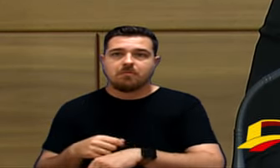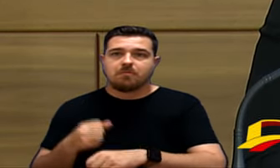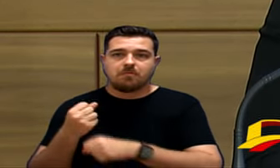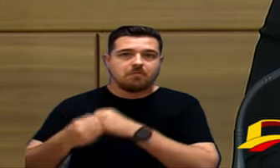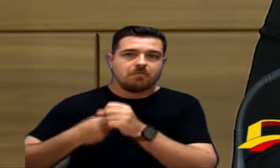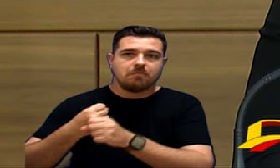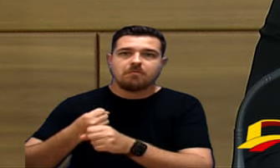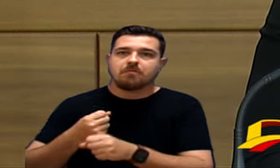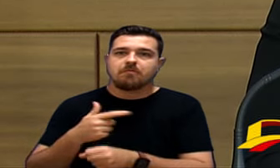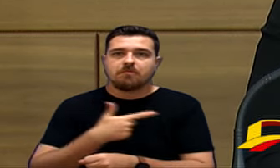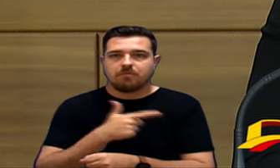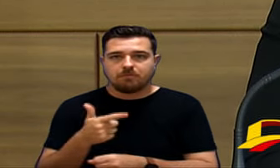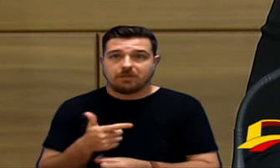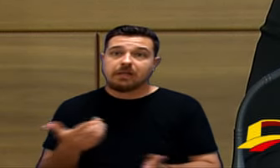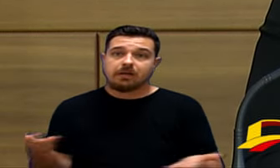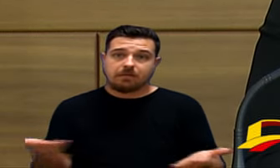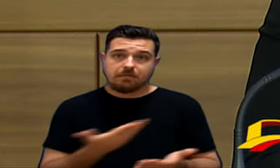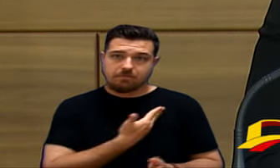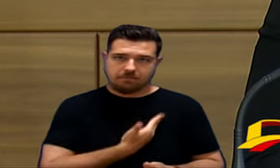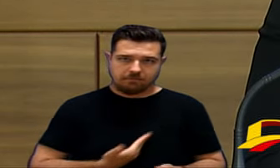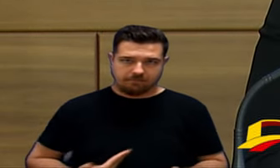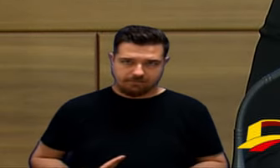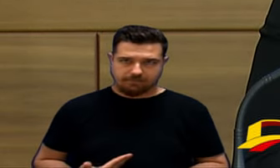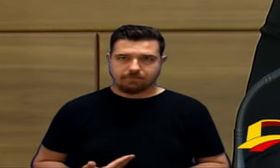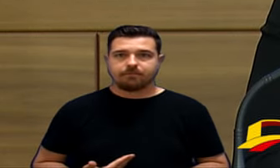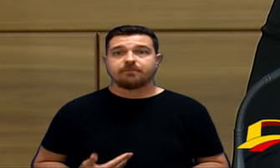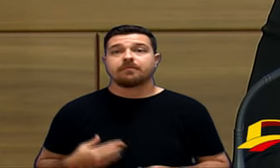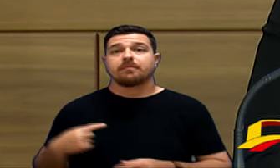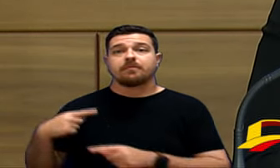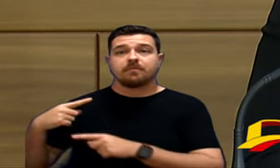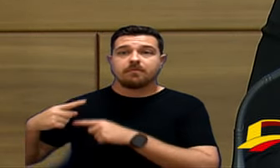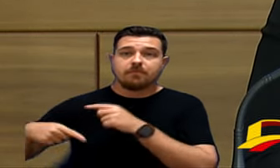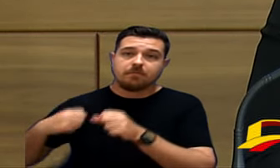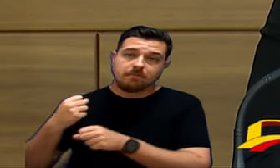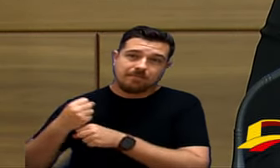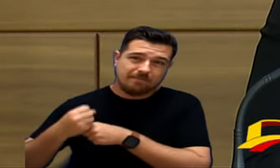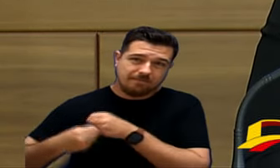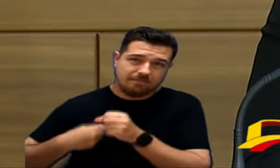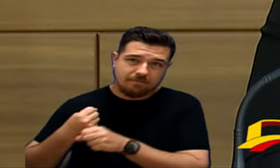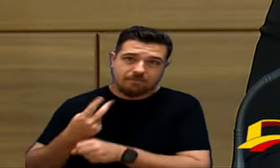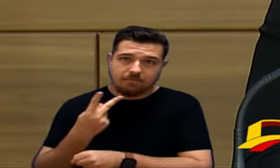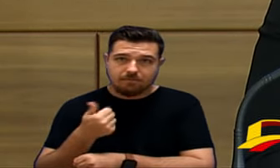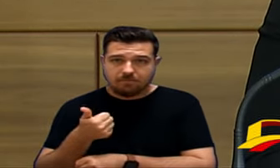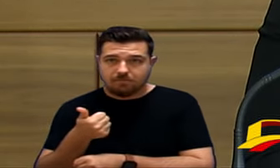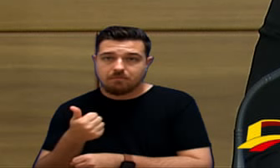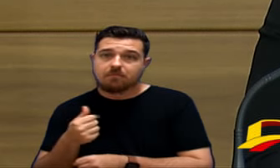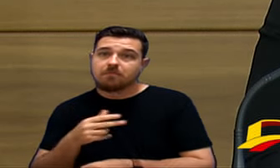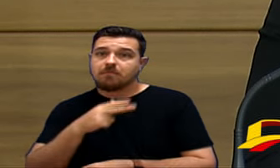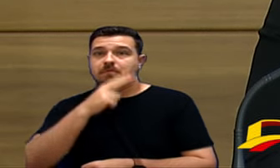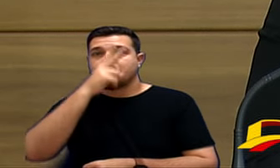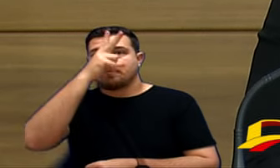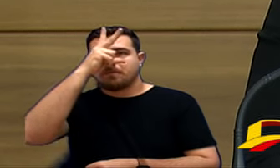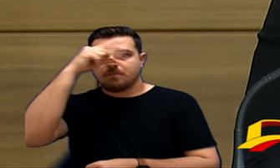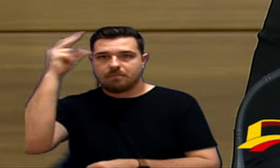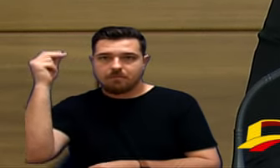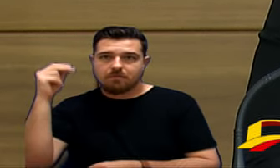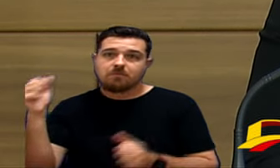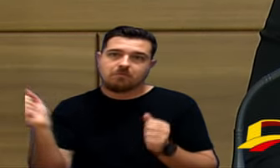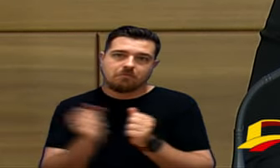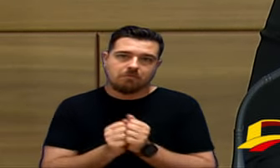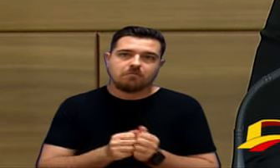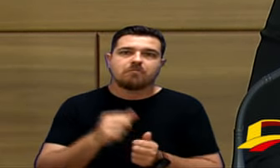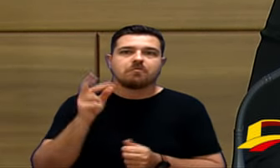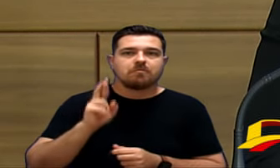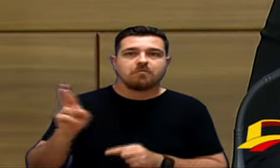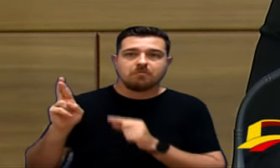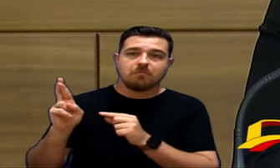o atual governo ele realizou depois de 21 anos a prefeitura né Essa atual gestão do